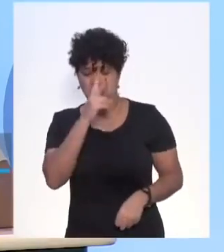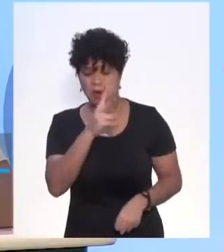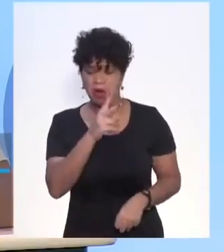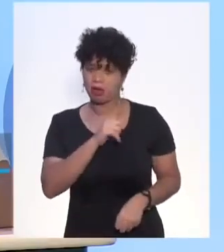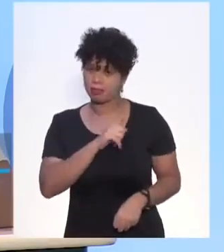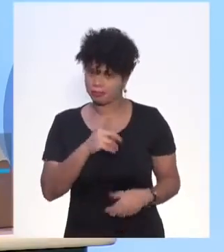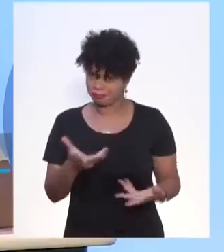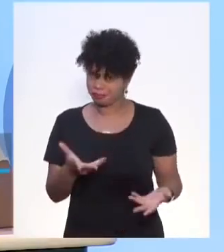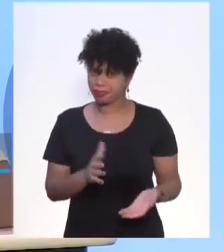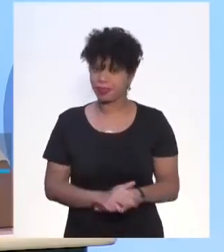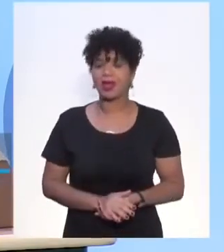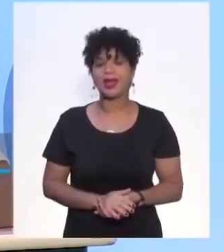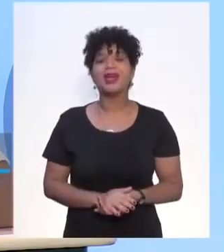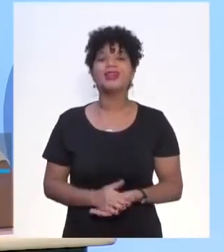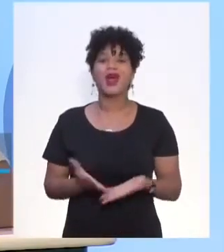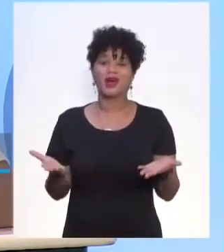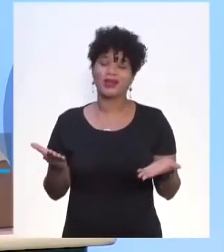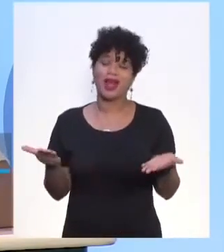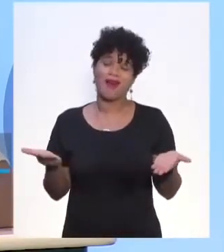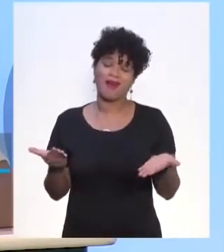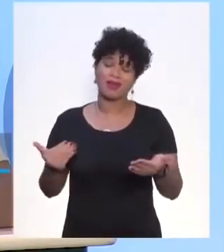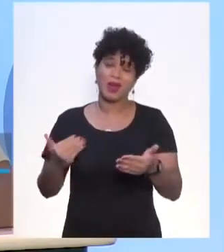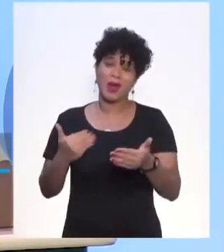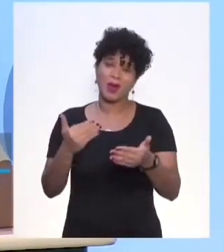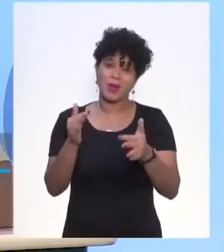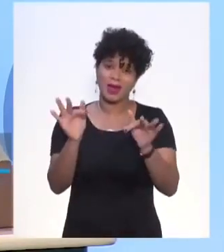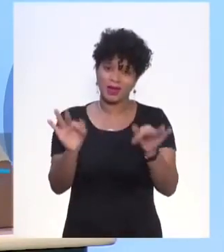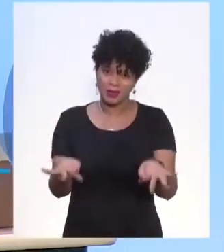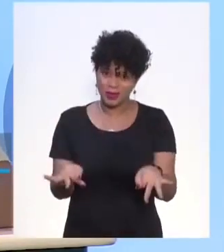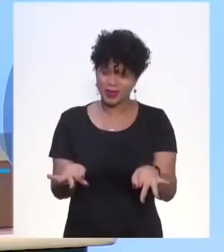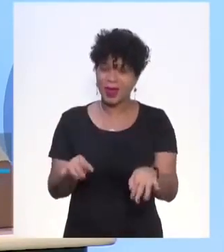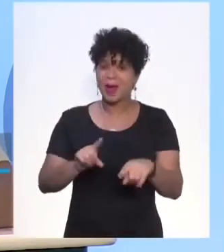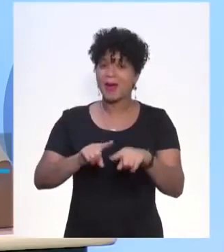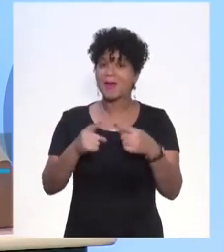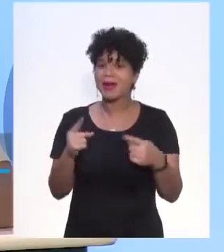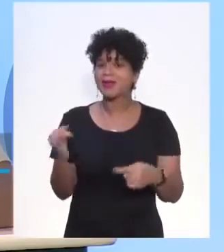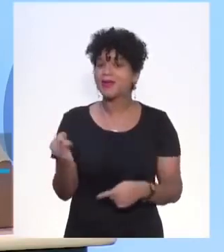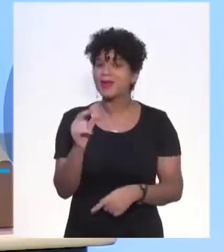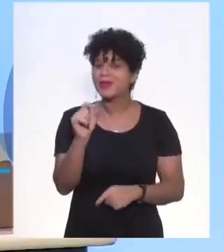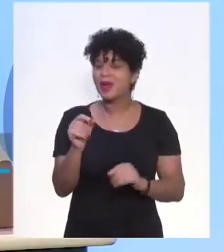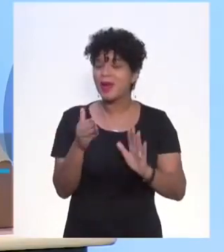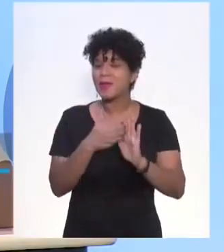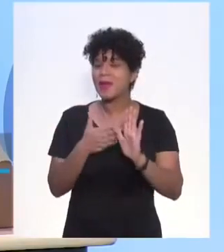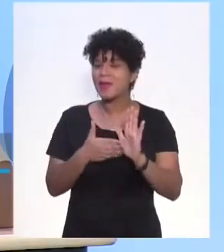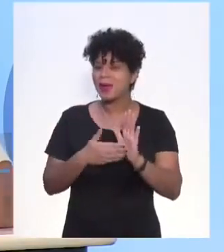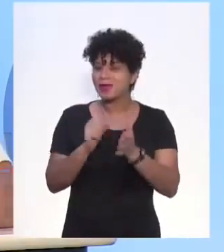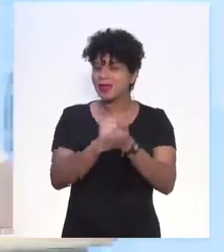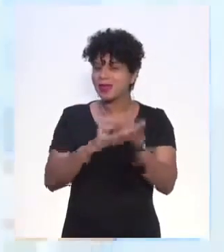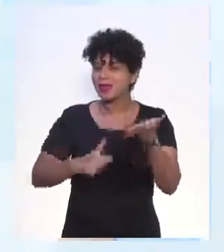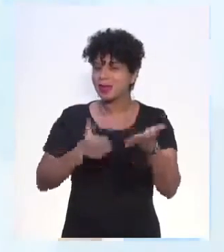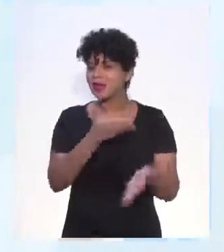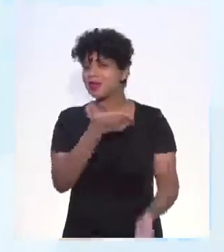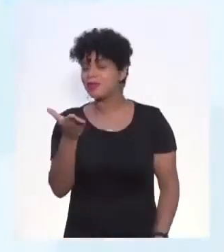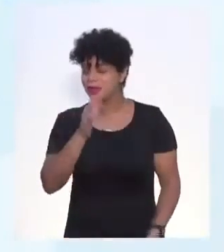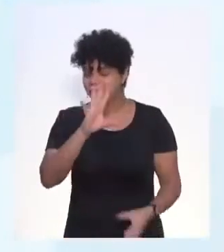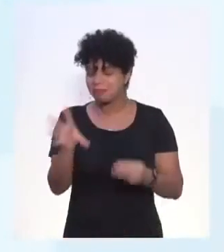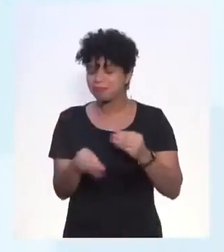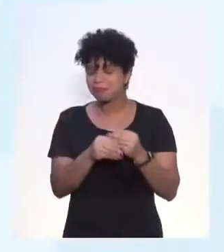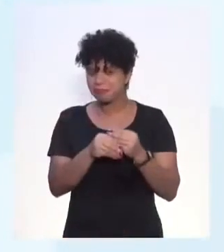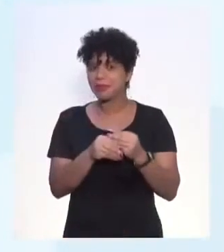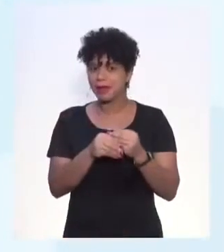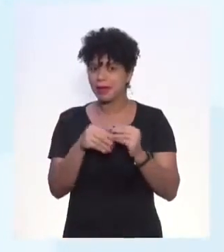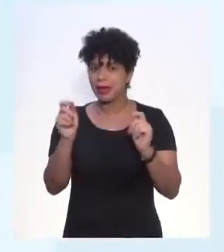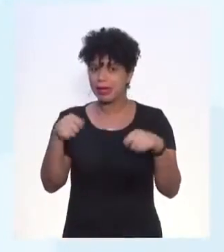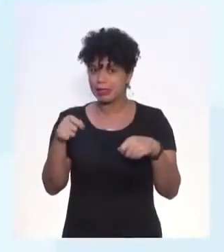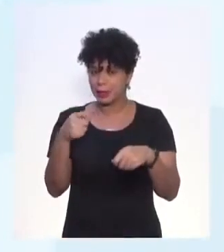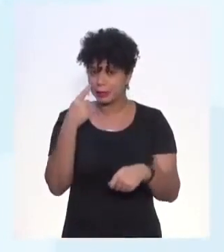Certo? Por hoje, a gente vai encerrando a nossa aula, não sem antes deixar uma proposta de atividade complementar para